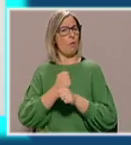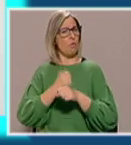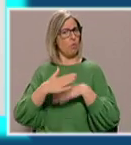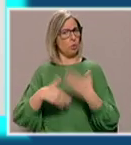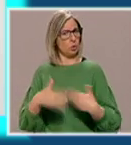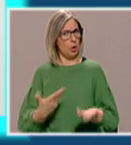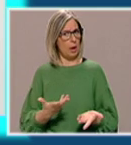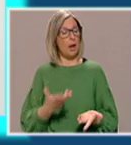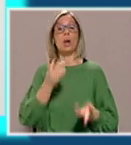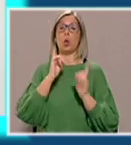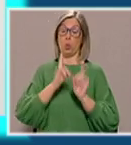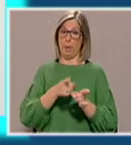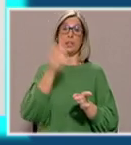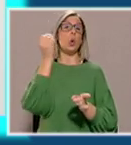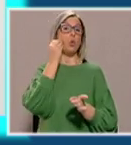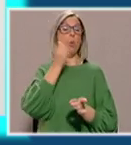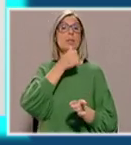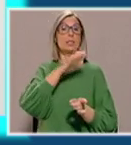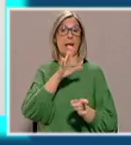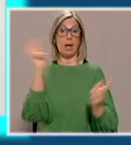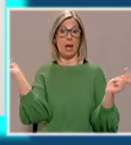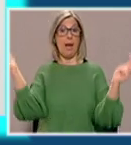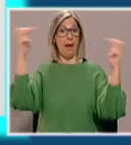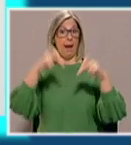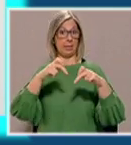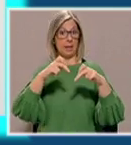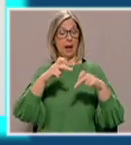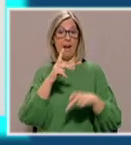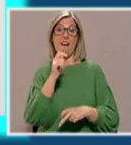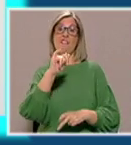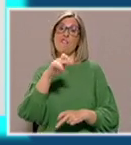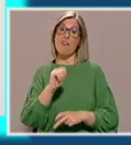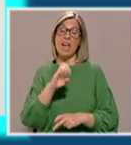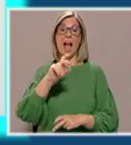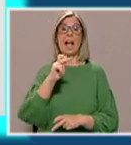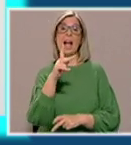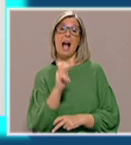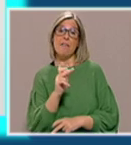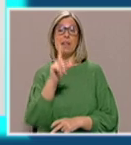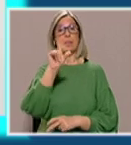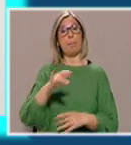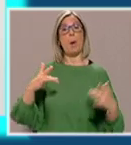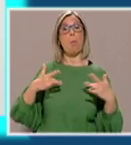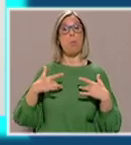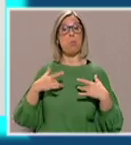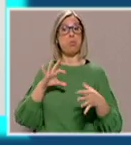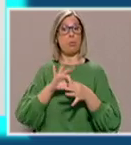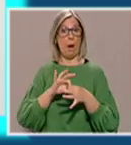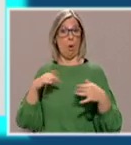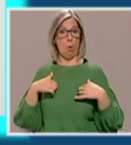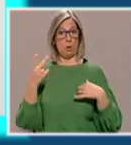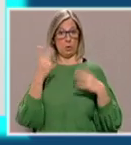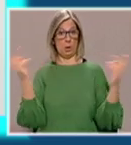com a entrada do sangue. Ele chega às duas aurículas pelas veias cavas e pulmonares. As aurículas